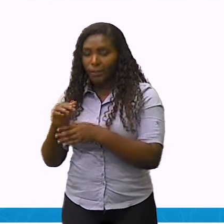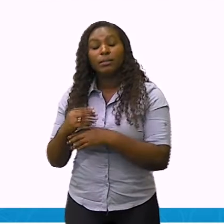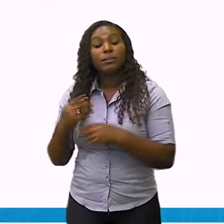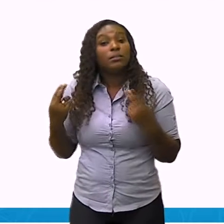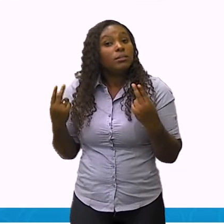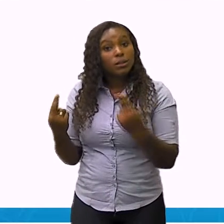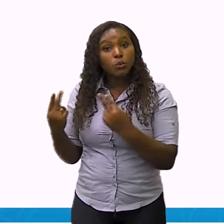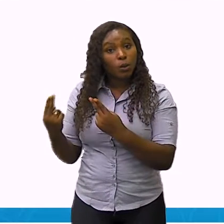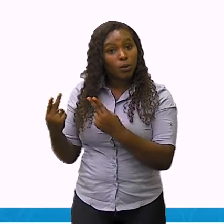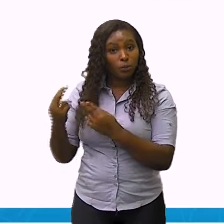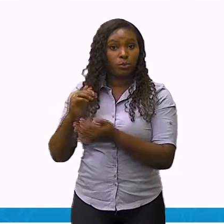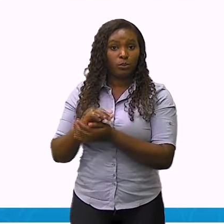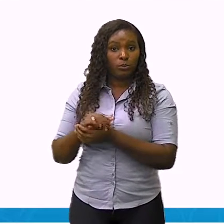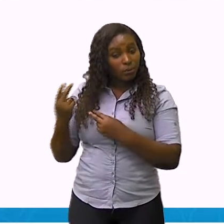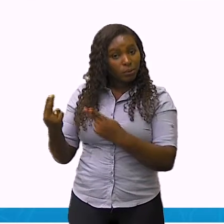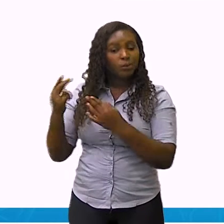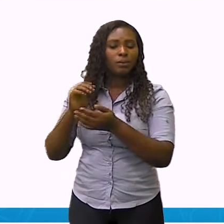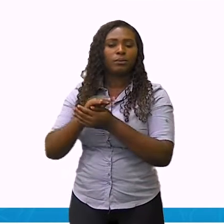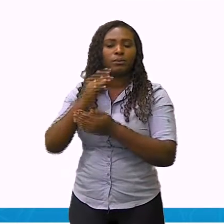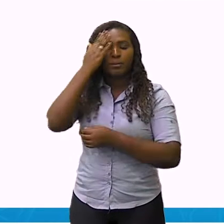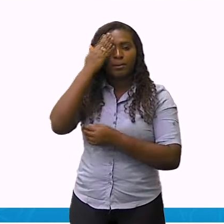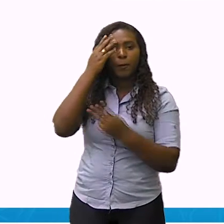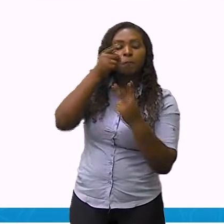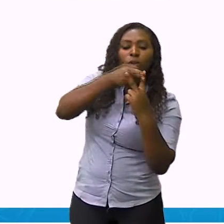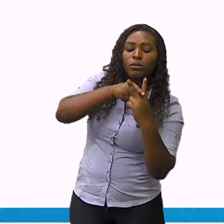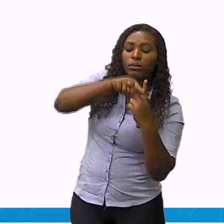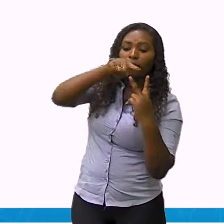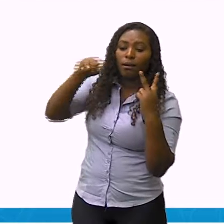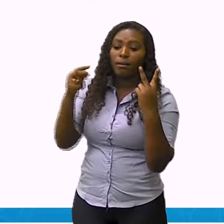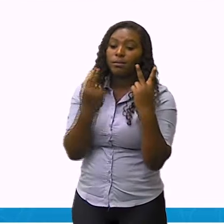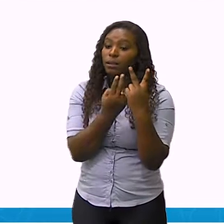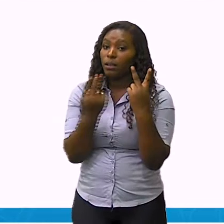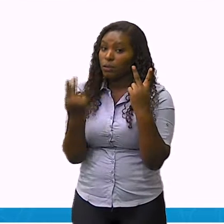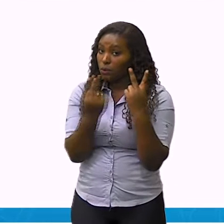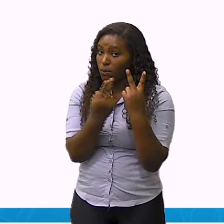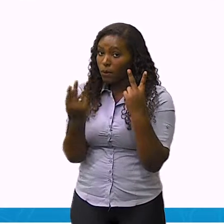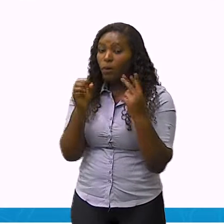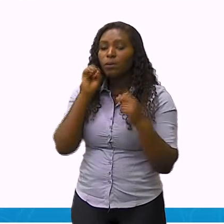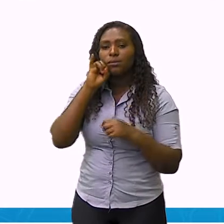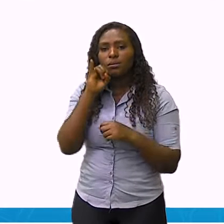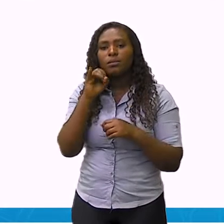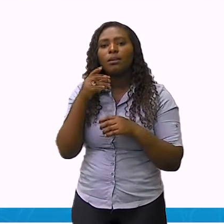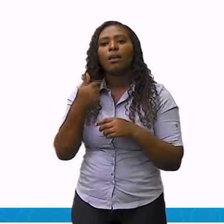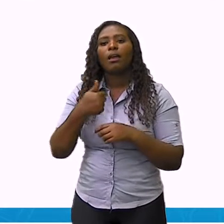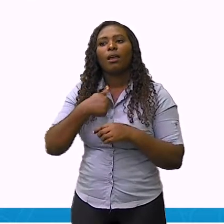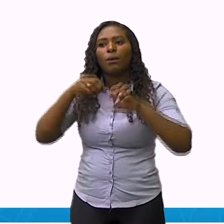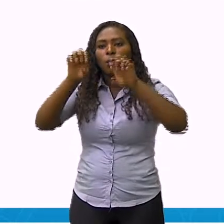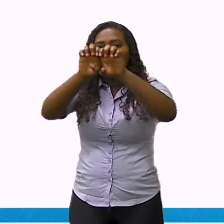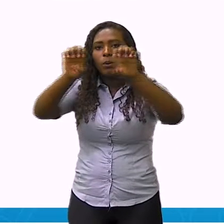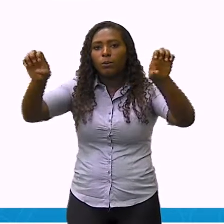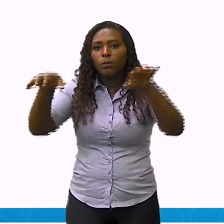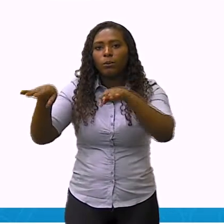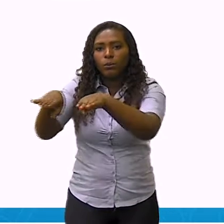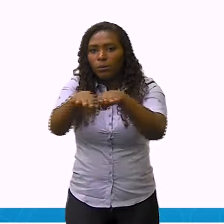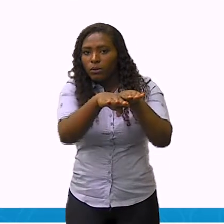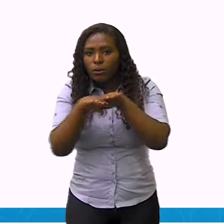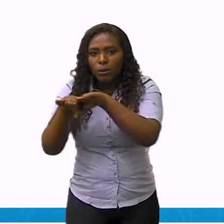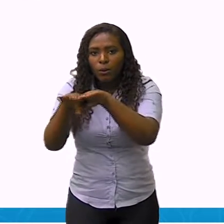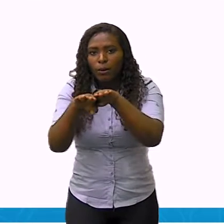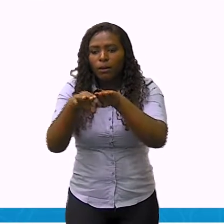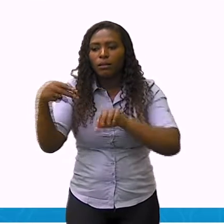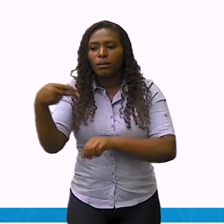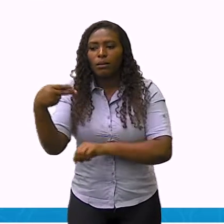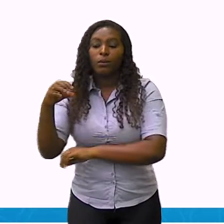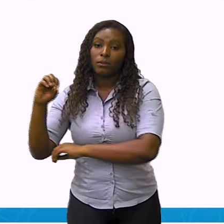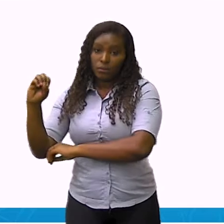que as raízes reais iguais. O que é delta? b ao quadrado menos 4ac. Eu